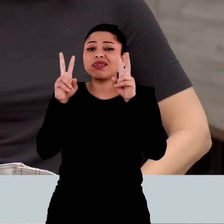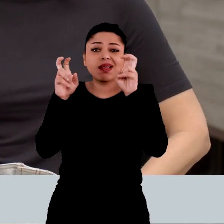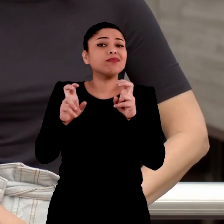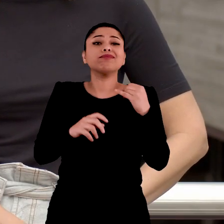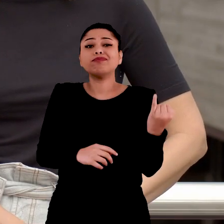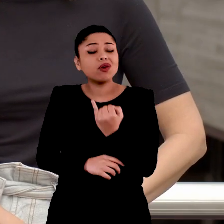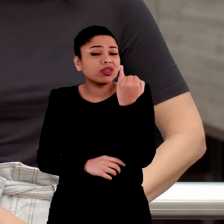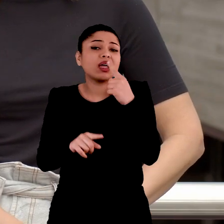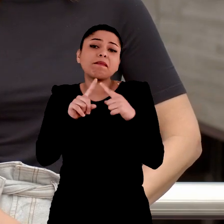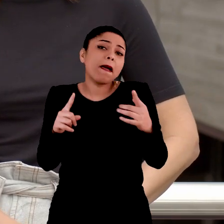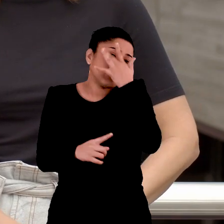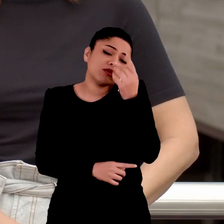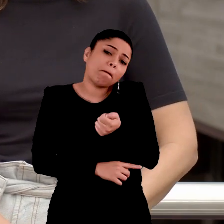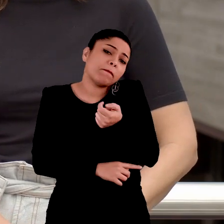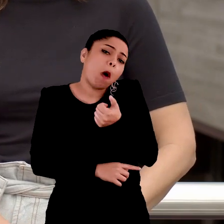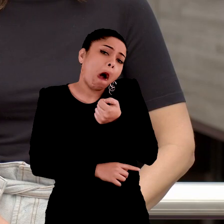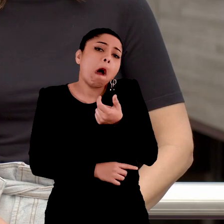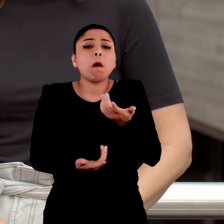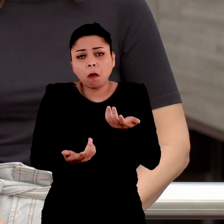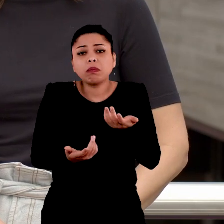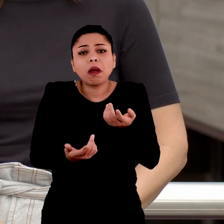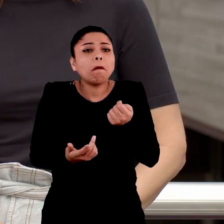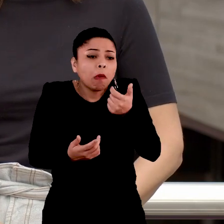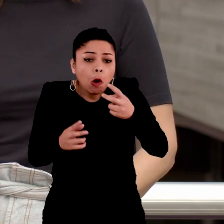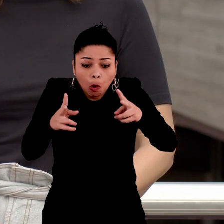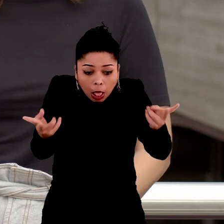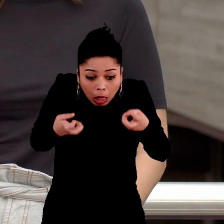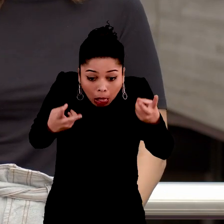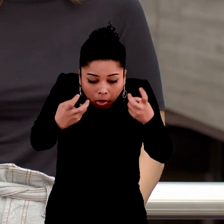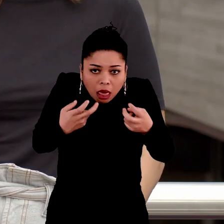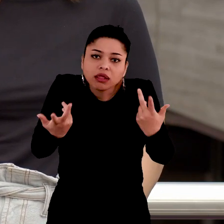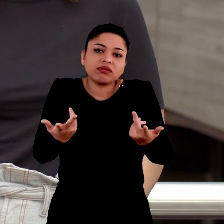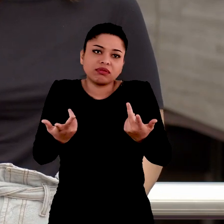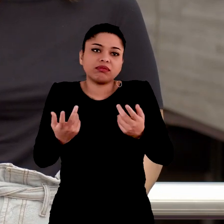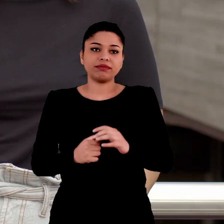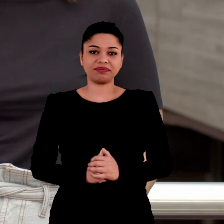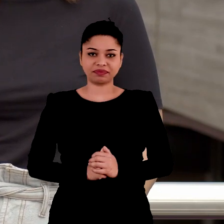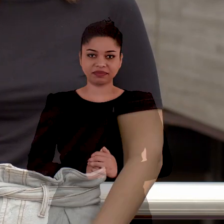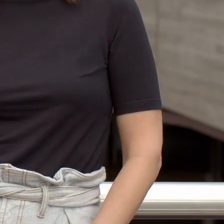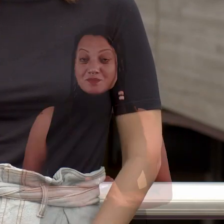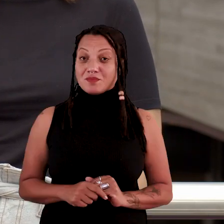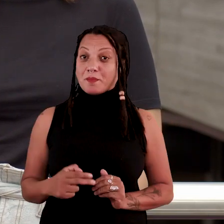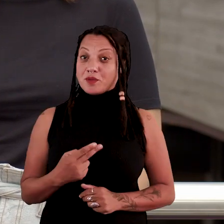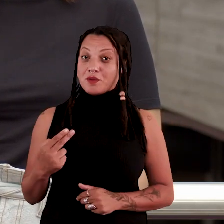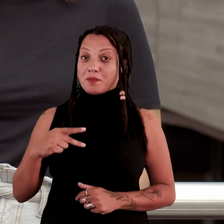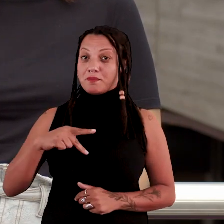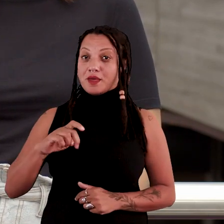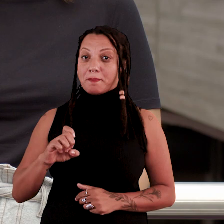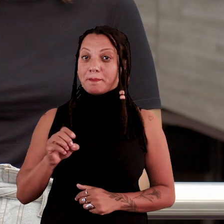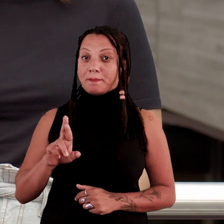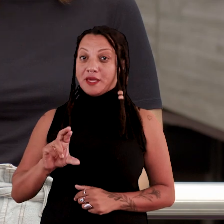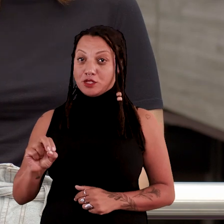Reis. Nós somos da Natureza Urbana. No escritório nós atuamos com projetos de grande escala e multidisciplinares, e muito